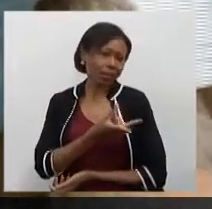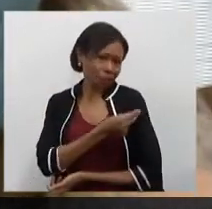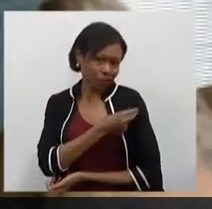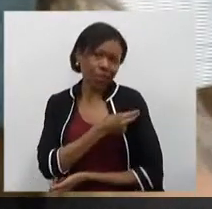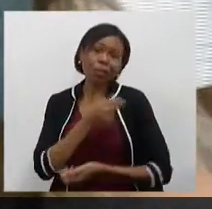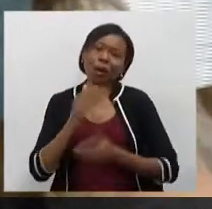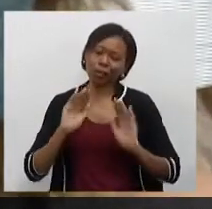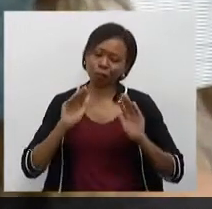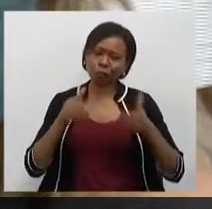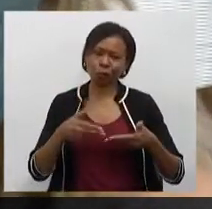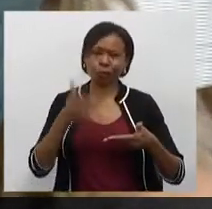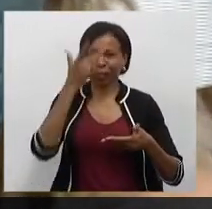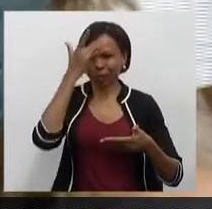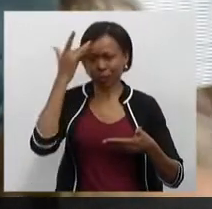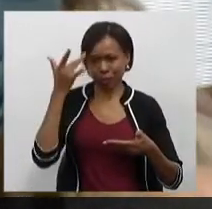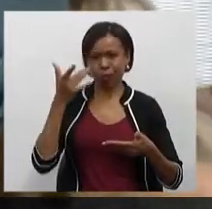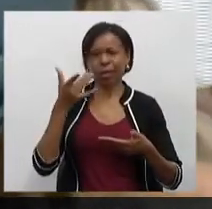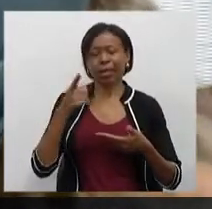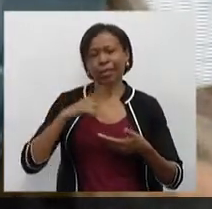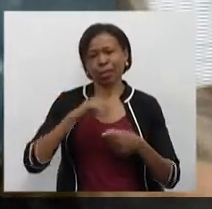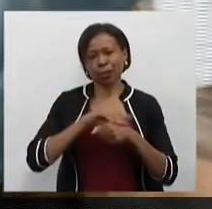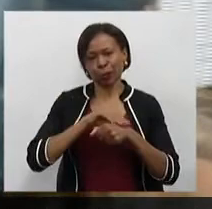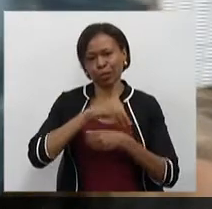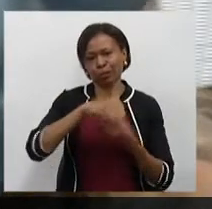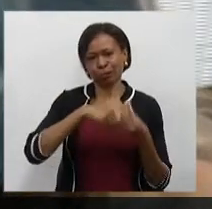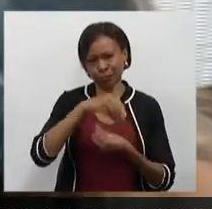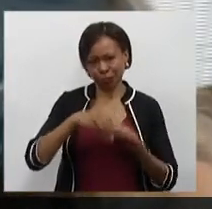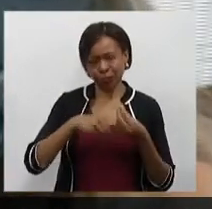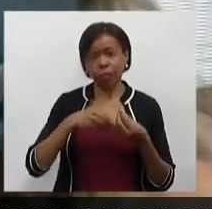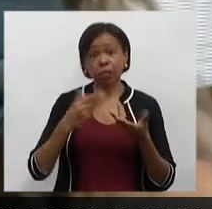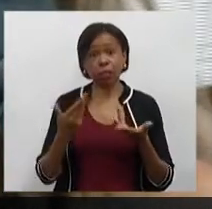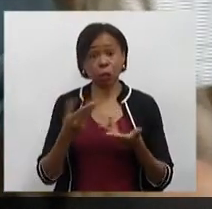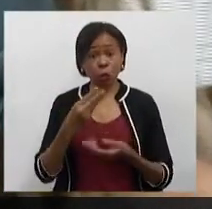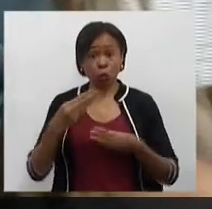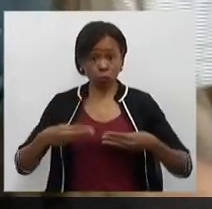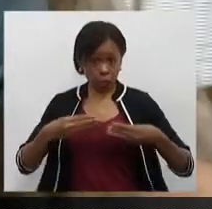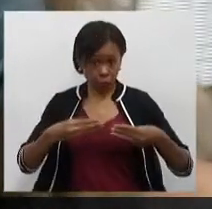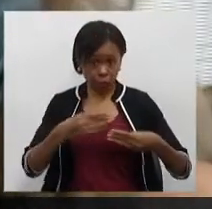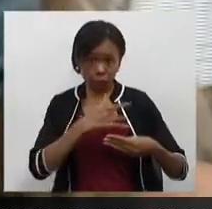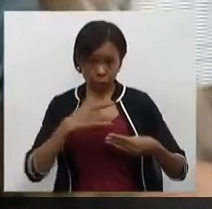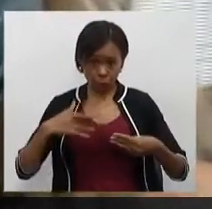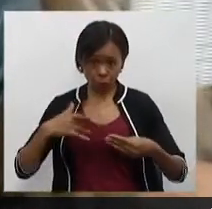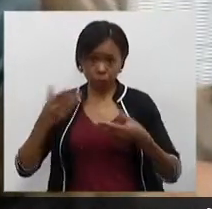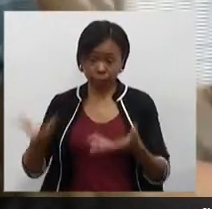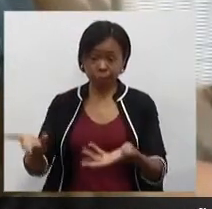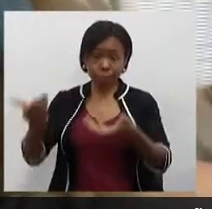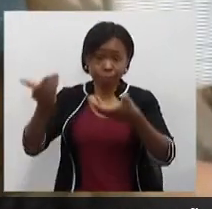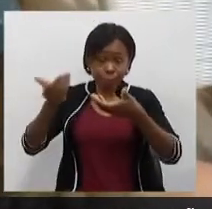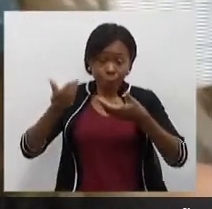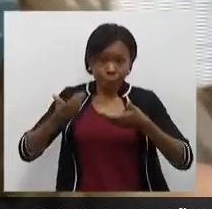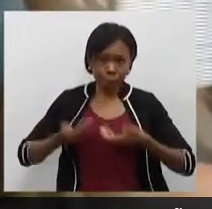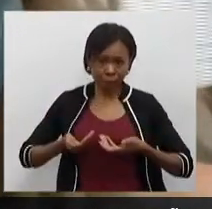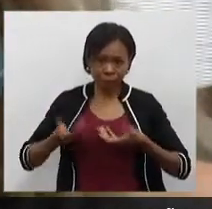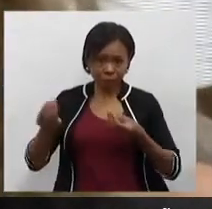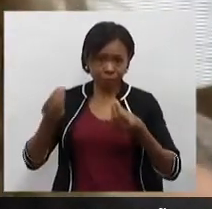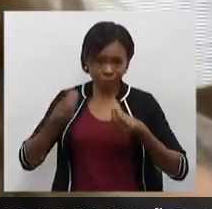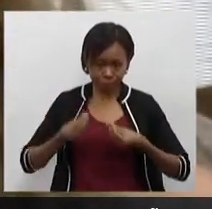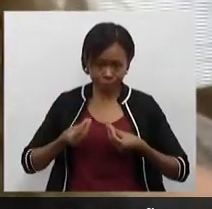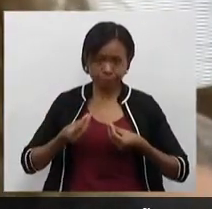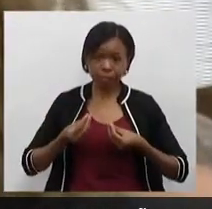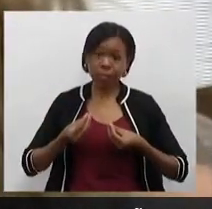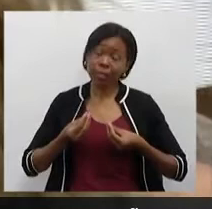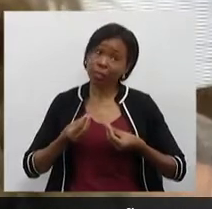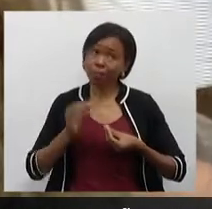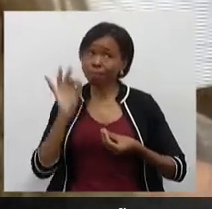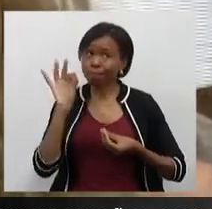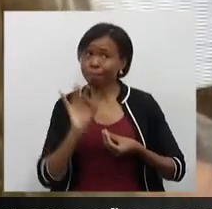aí no território de Minas Gerais. Lembrando sempre que o Ministério, ele manda as remessas e uma perspectiva de porcentagem de distribuição.